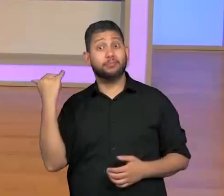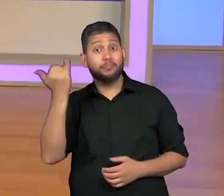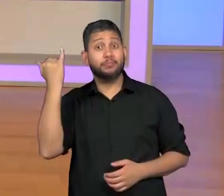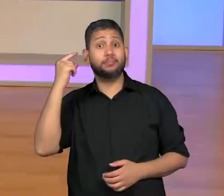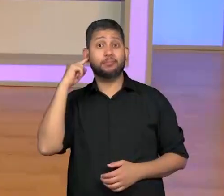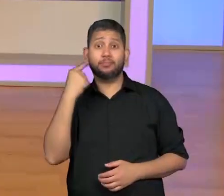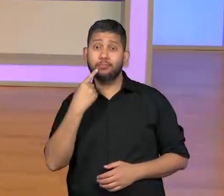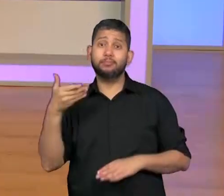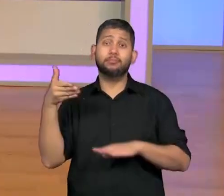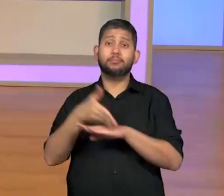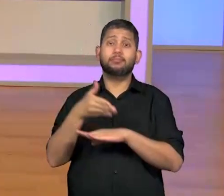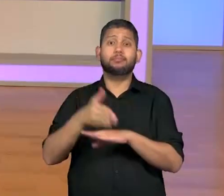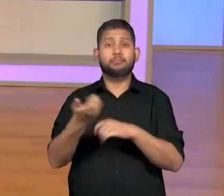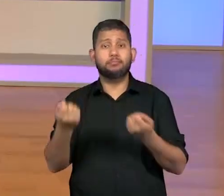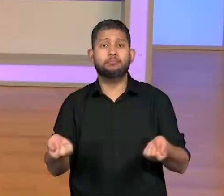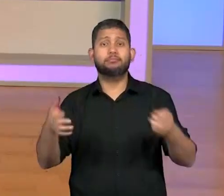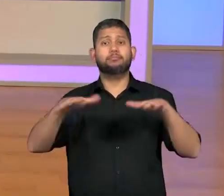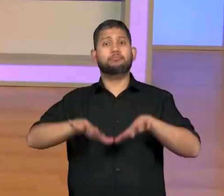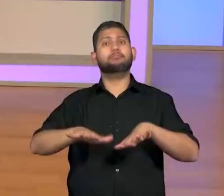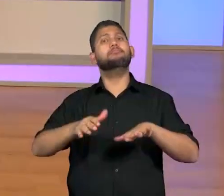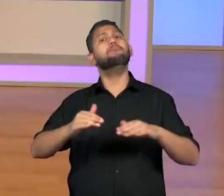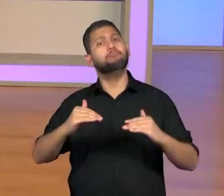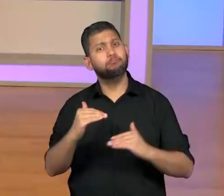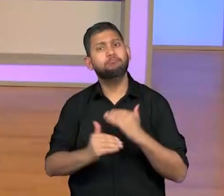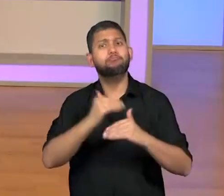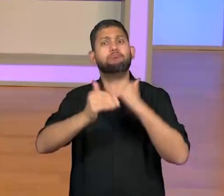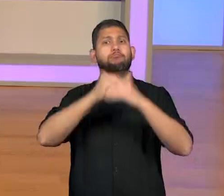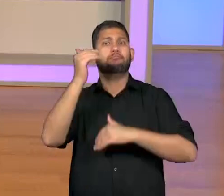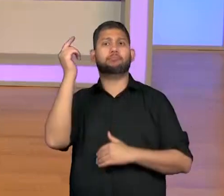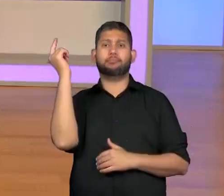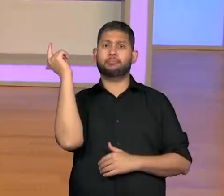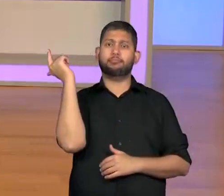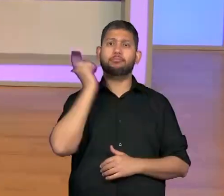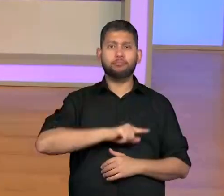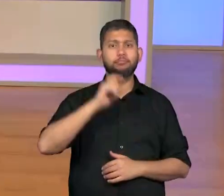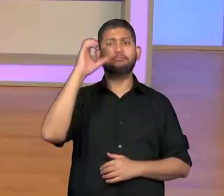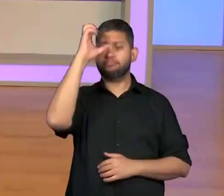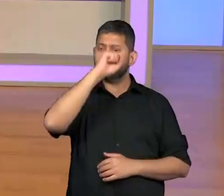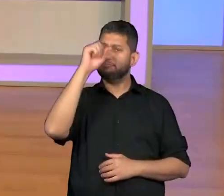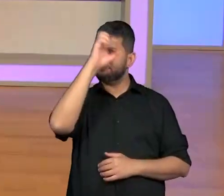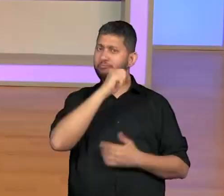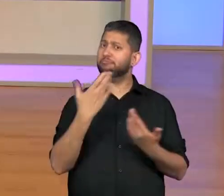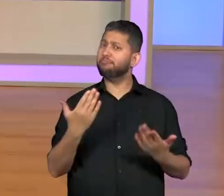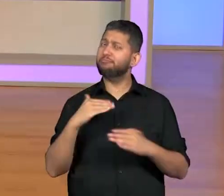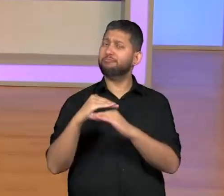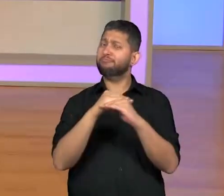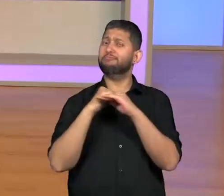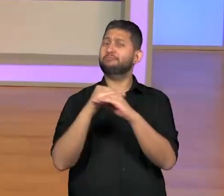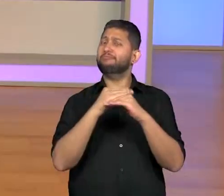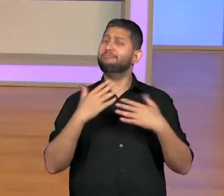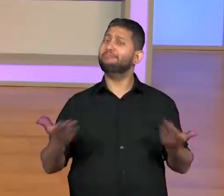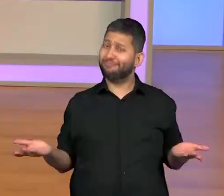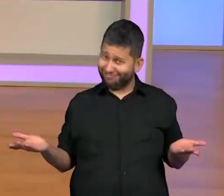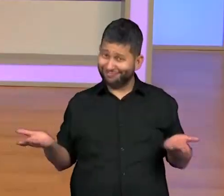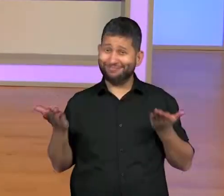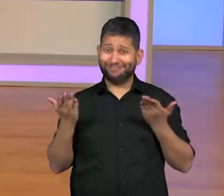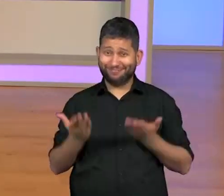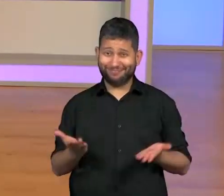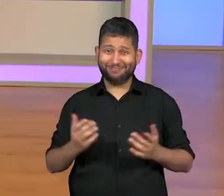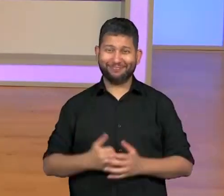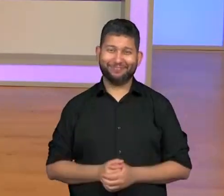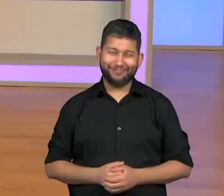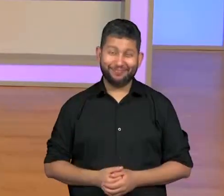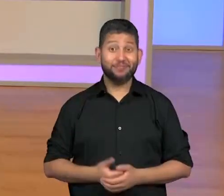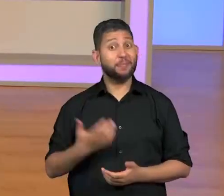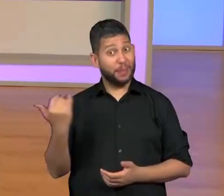obrigada por tornar a nossa aula muito mais acessível e num alcance muito maior para muito mais pessoas. E